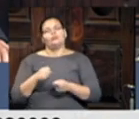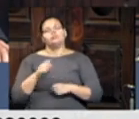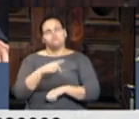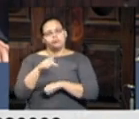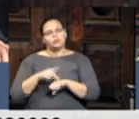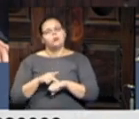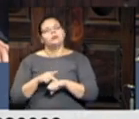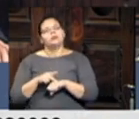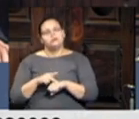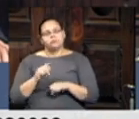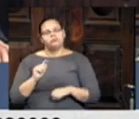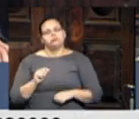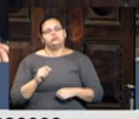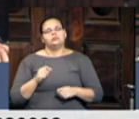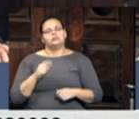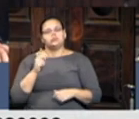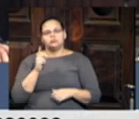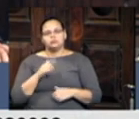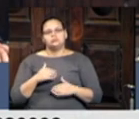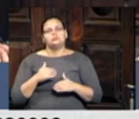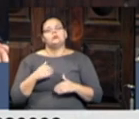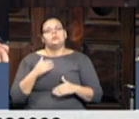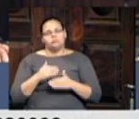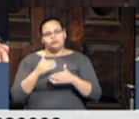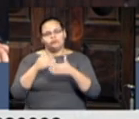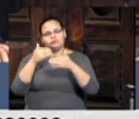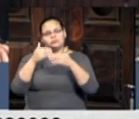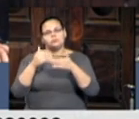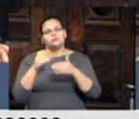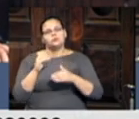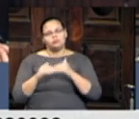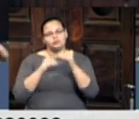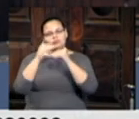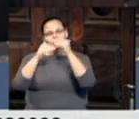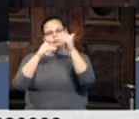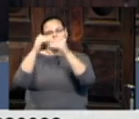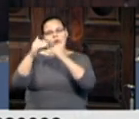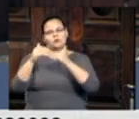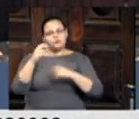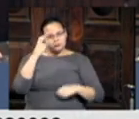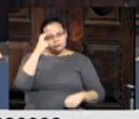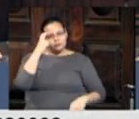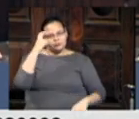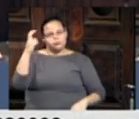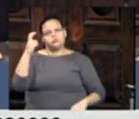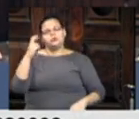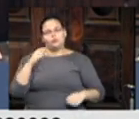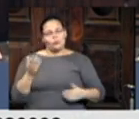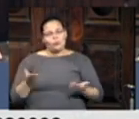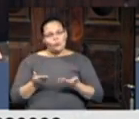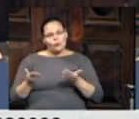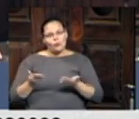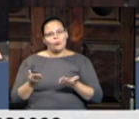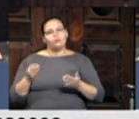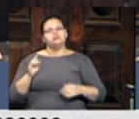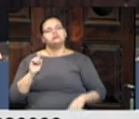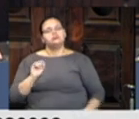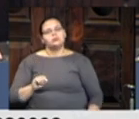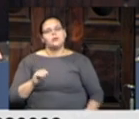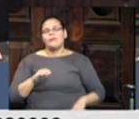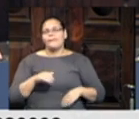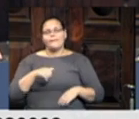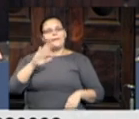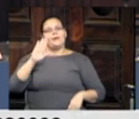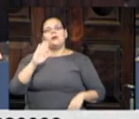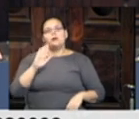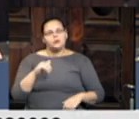fez para construir a sabedoria necessária para ser hoje, se não o maior,